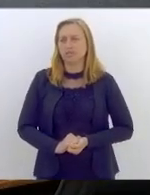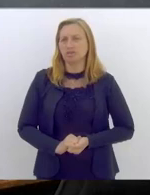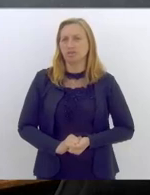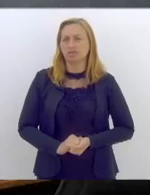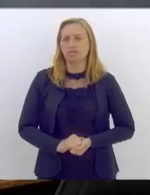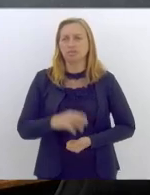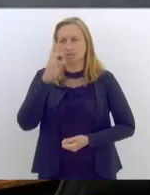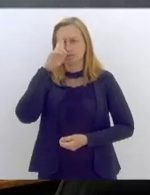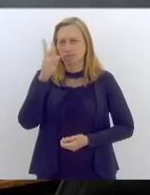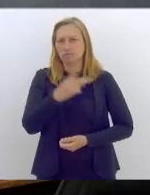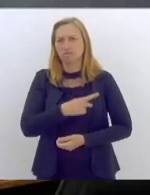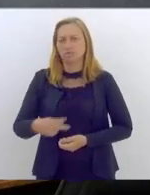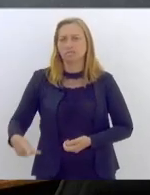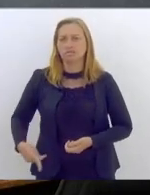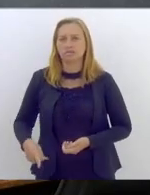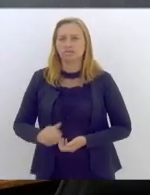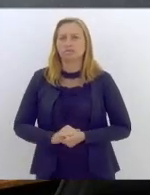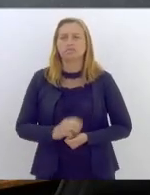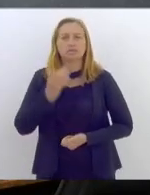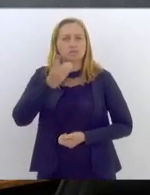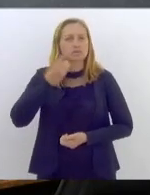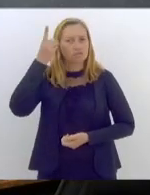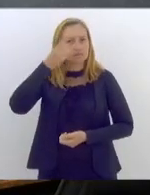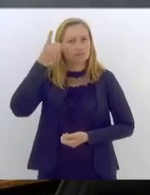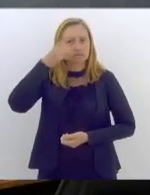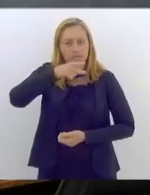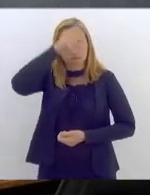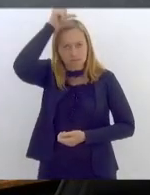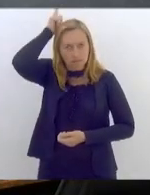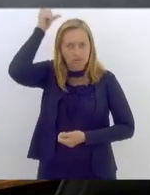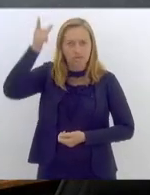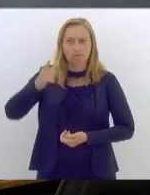Senhora presidente, deputada Lucinha,